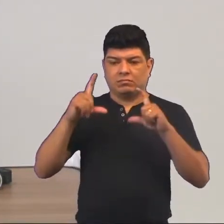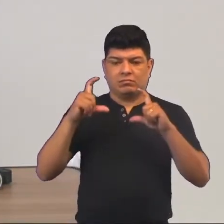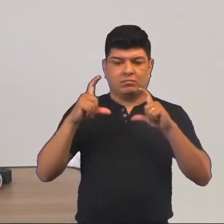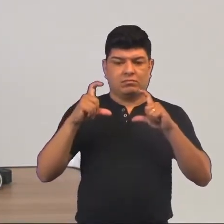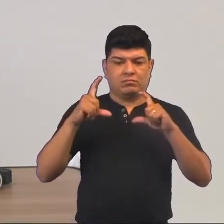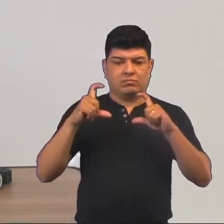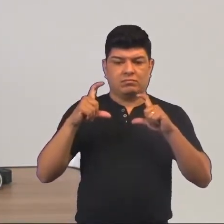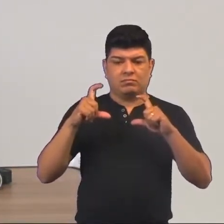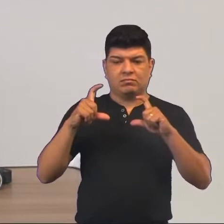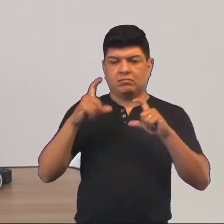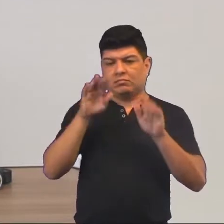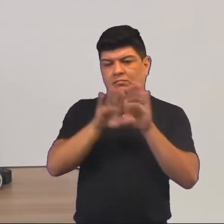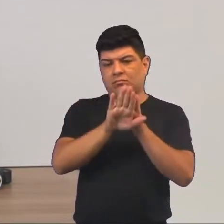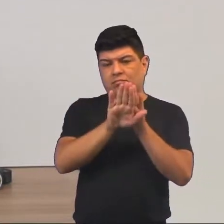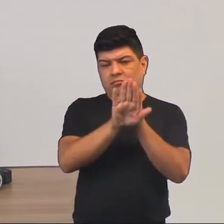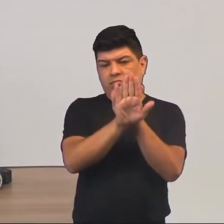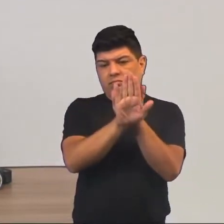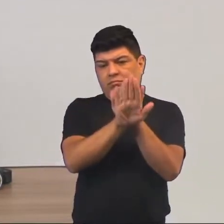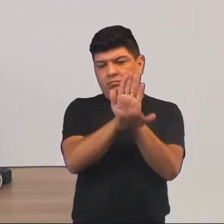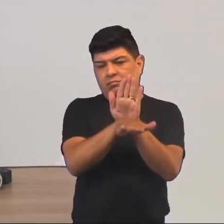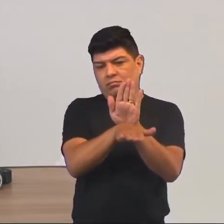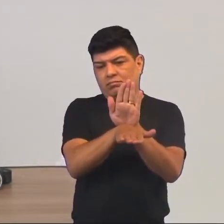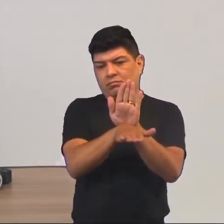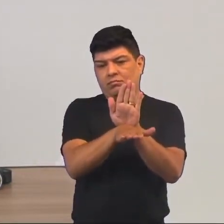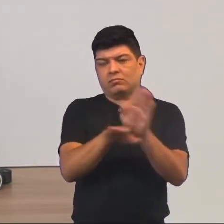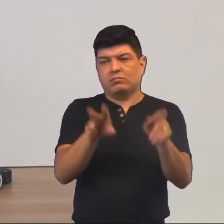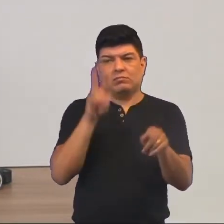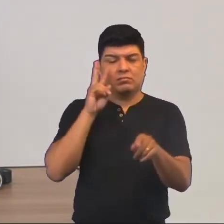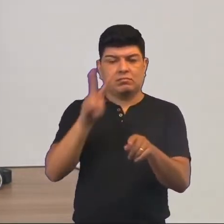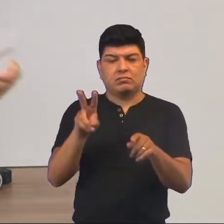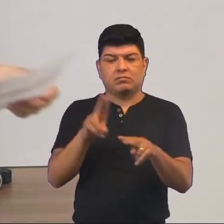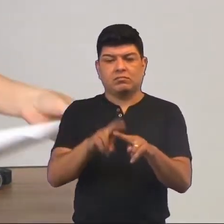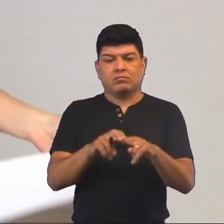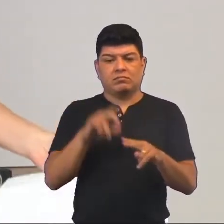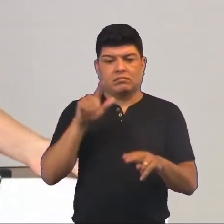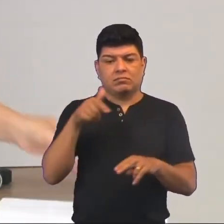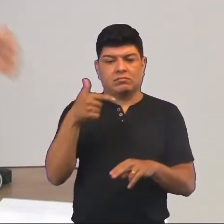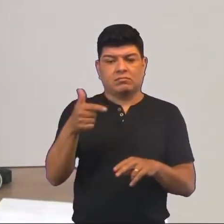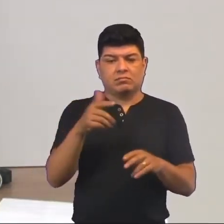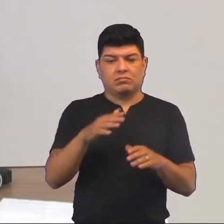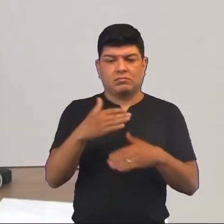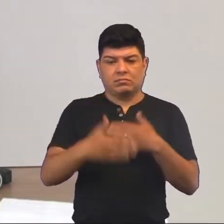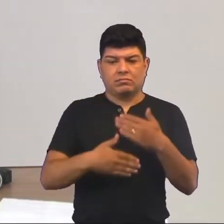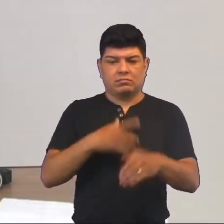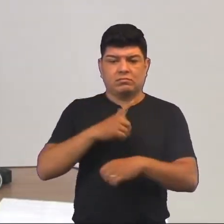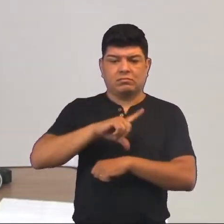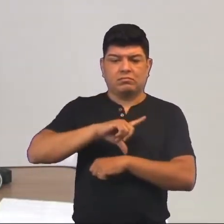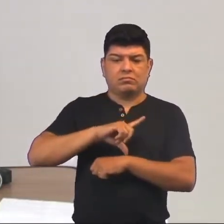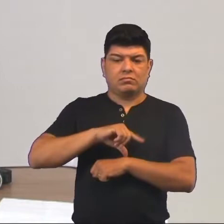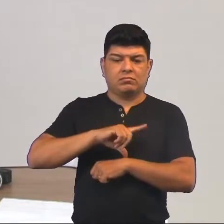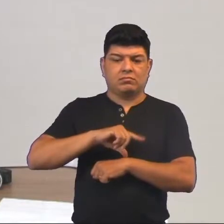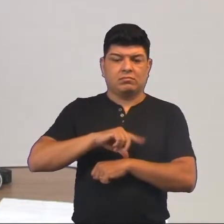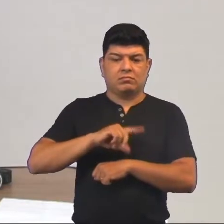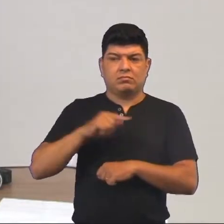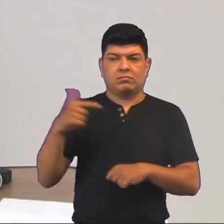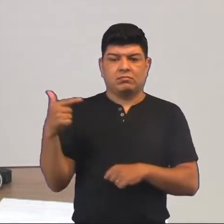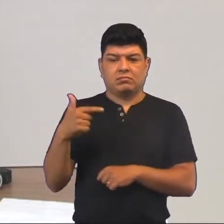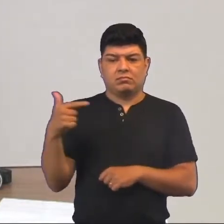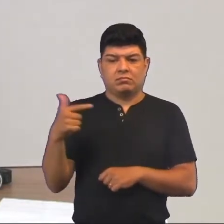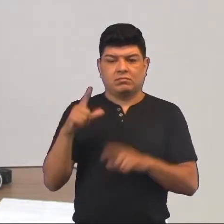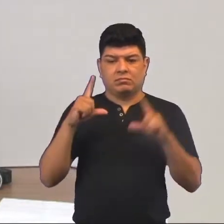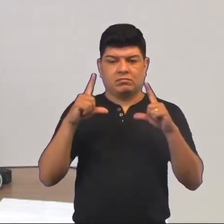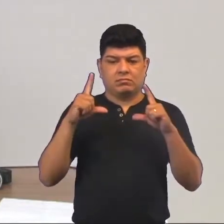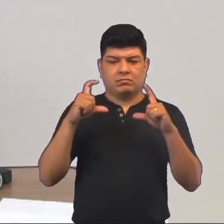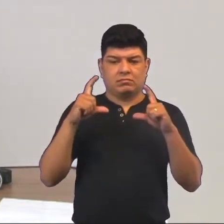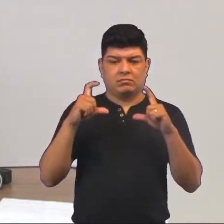foto. A sombra estava aí, nessa primeira marcação que a gente vê aqui. Já Com o passar das horas, vamos supor que ele foi lá e fez